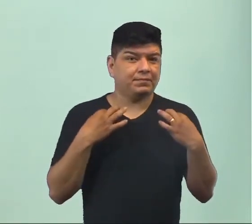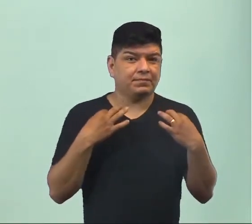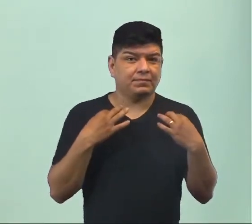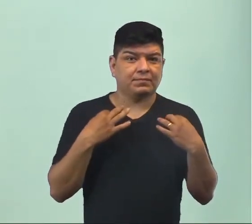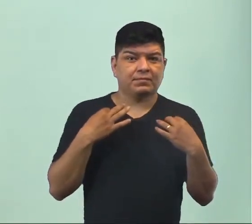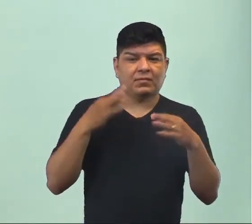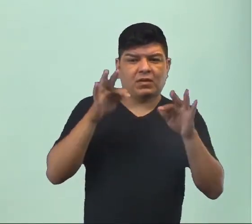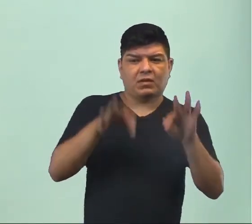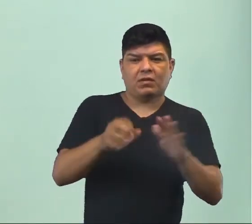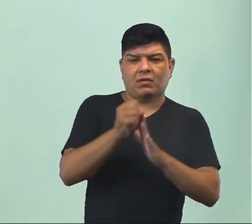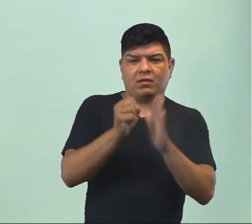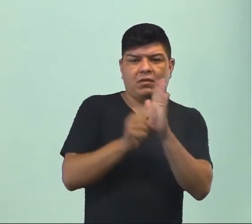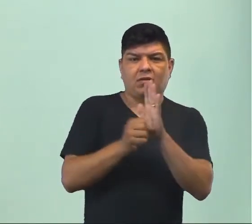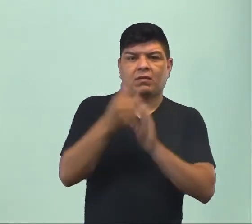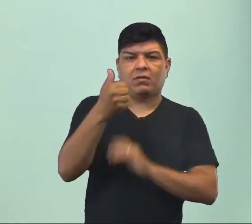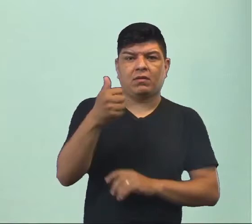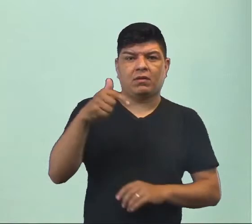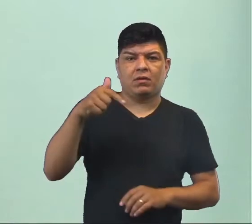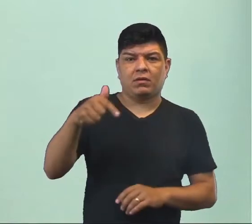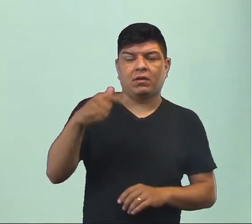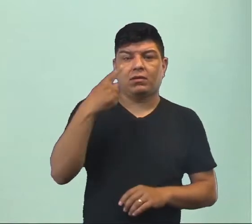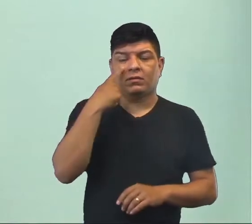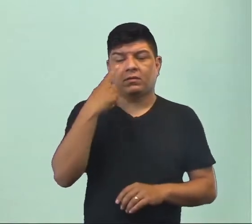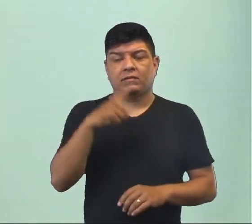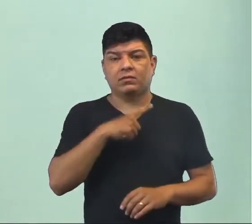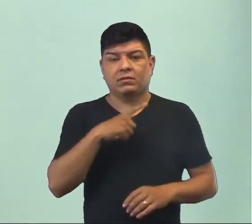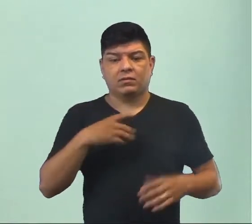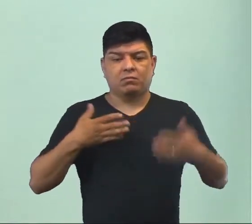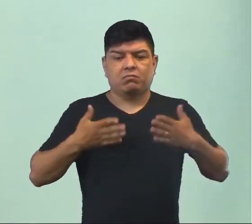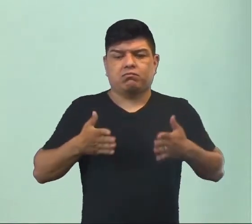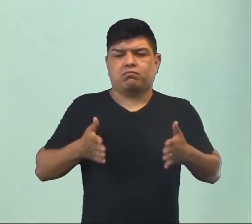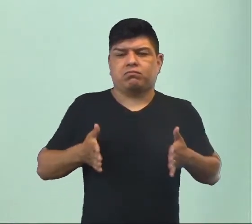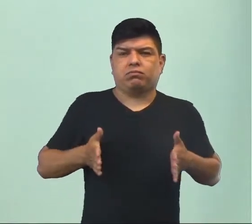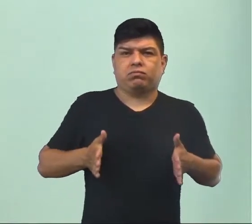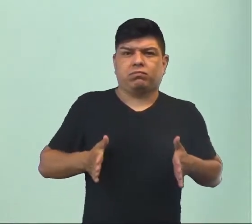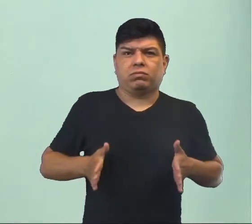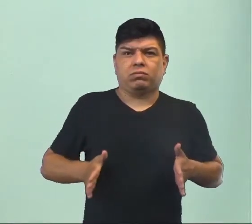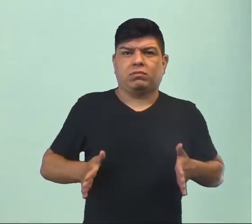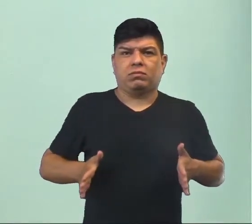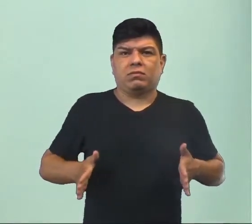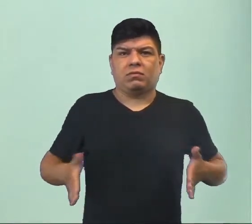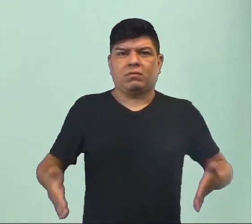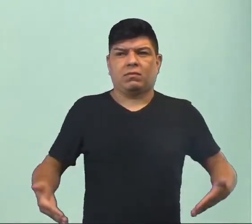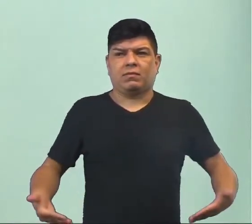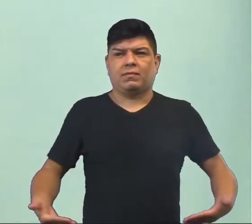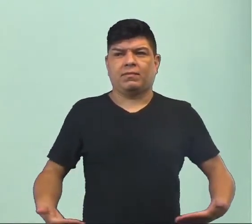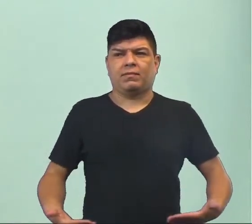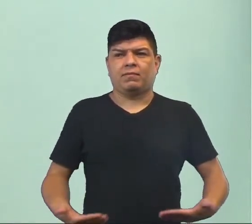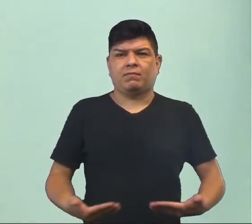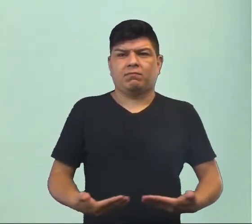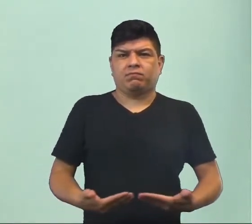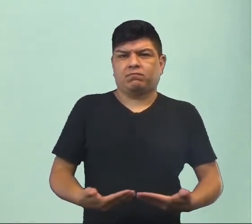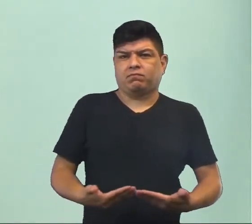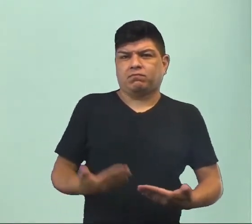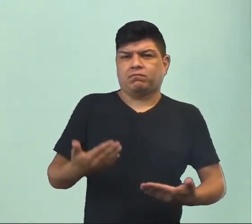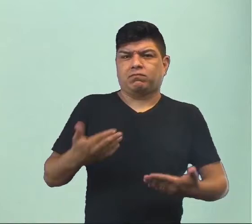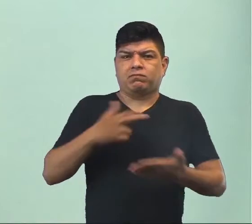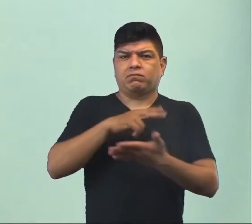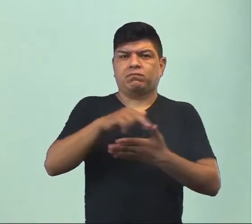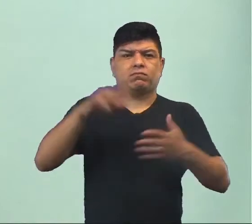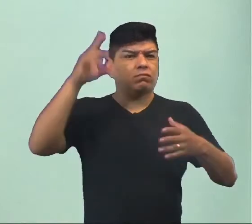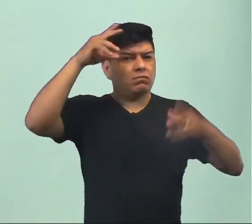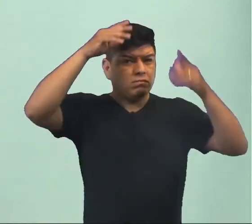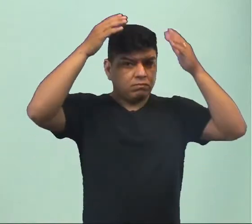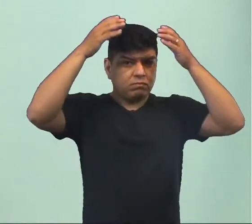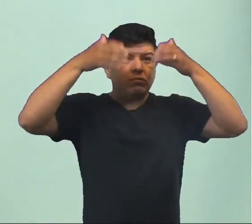Ali no fim do século XVII, você tem aqueles vestidos, né? Várias anáguas,